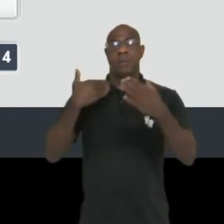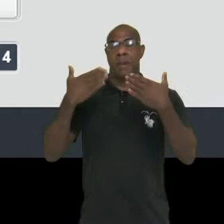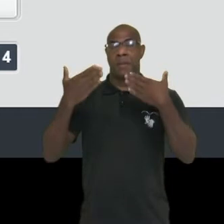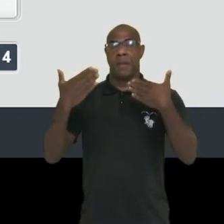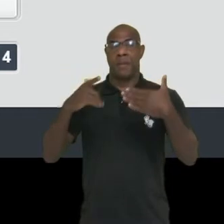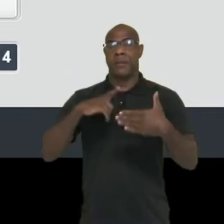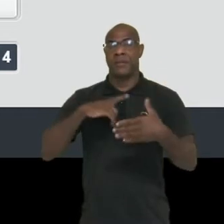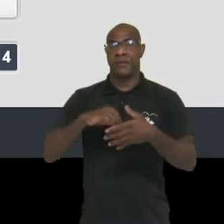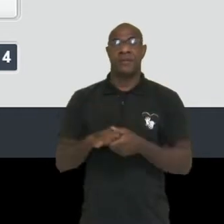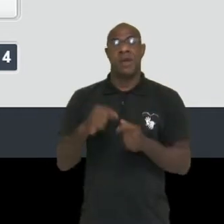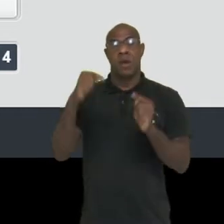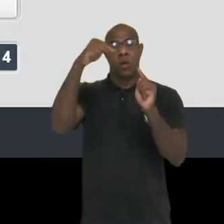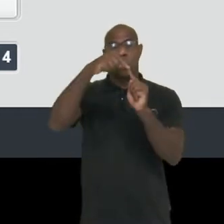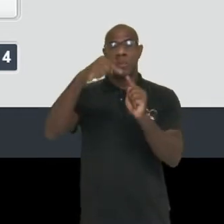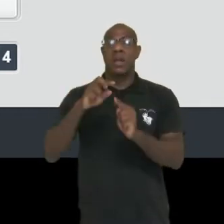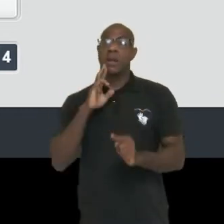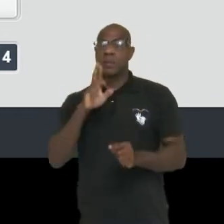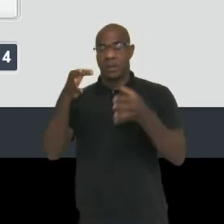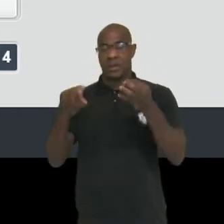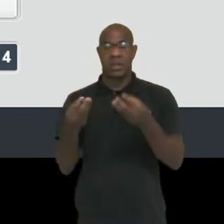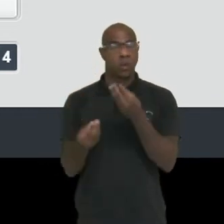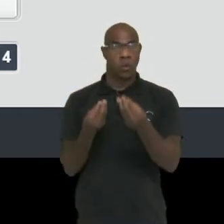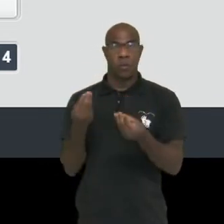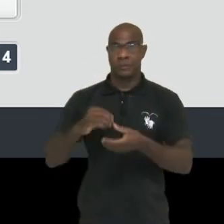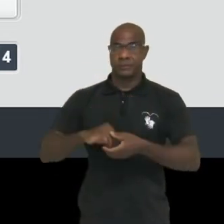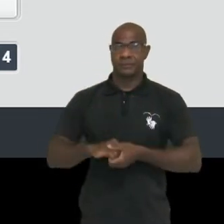resposta correta.